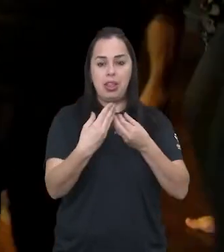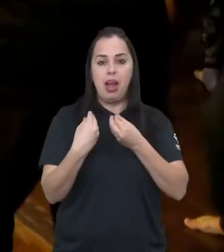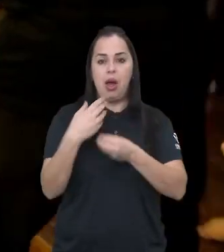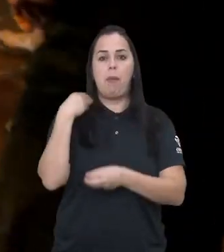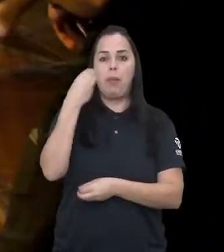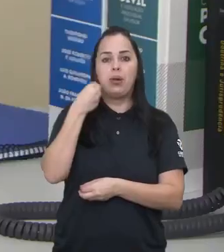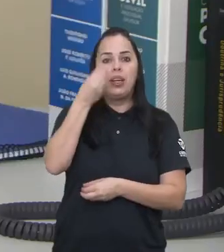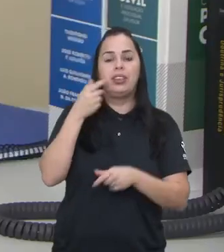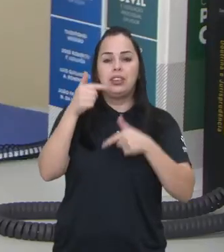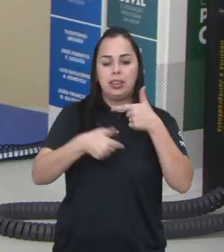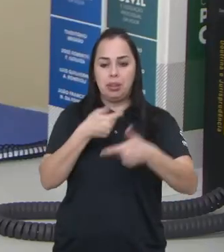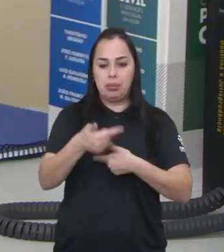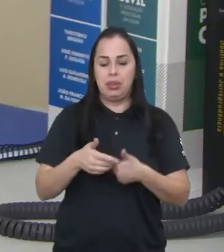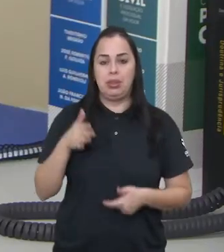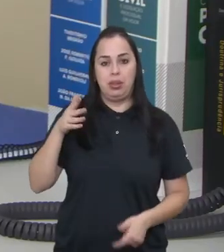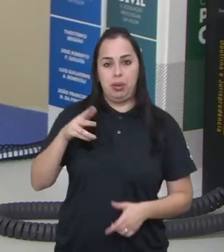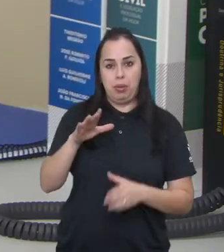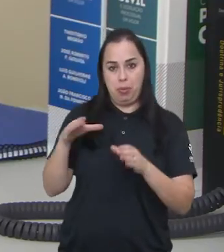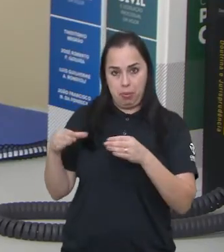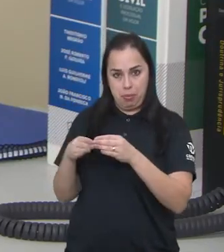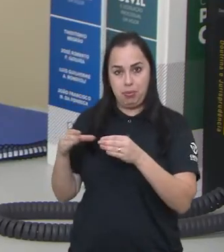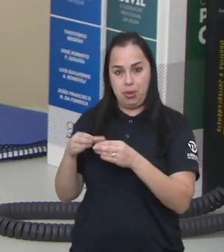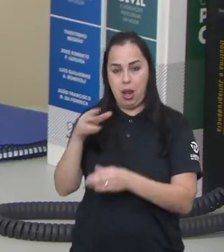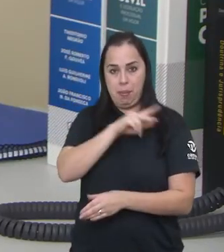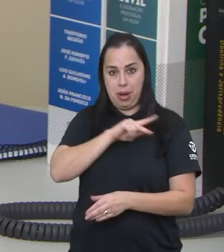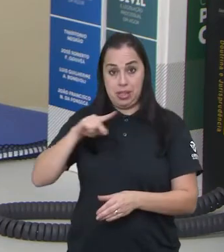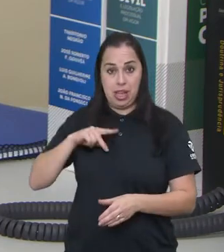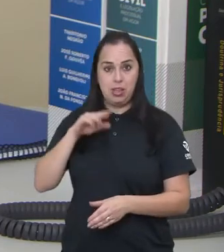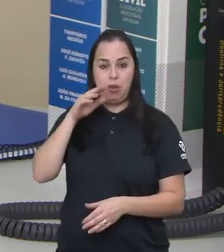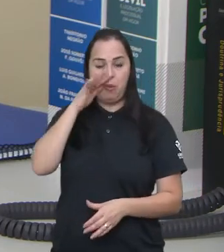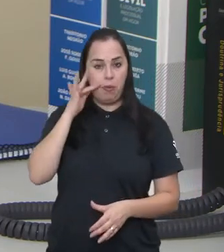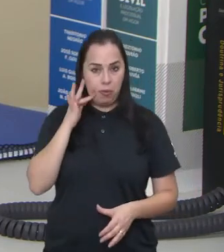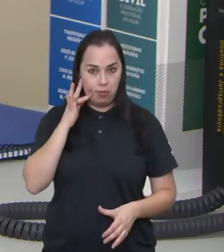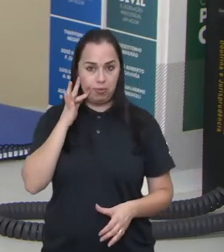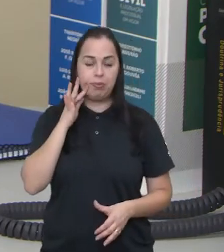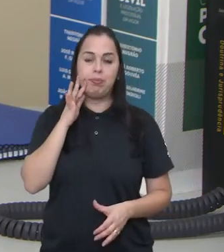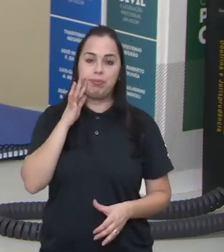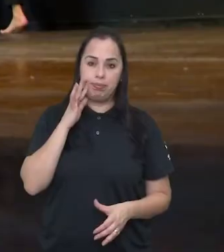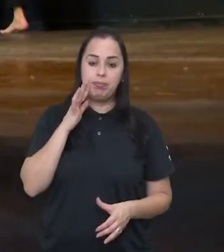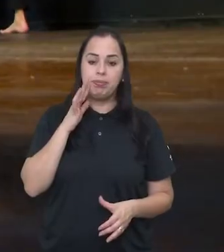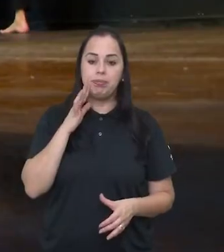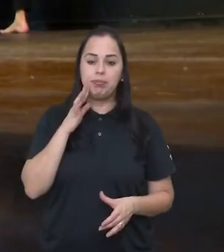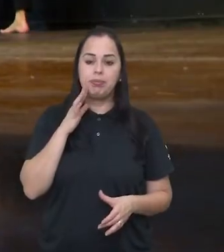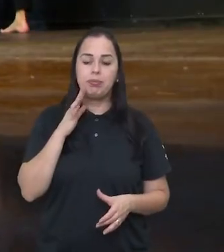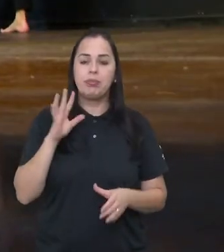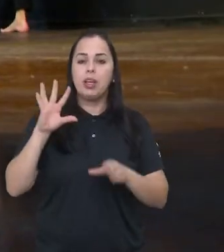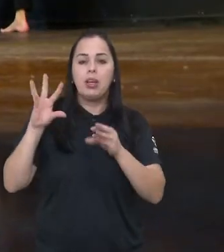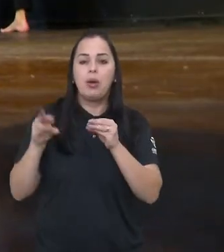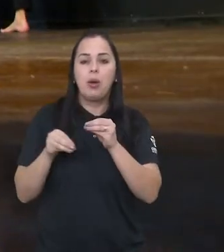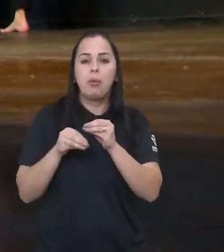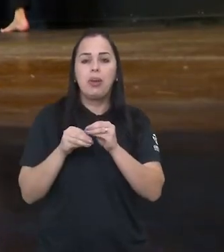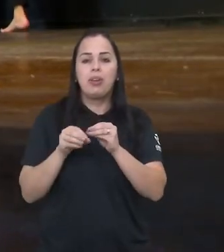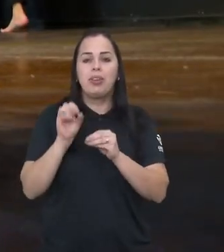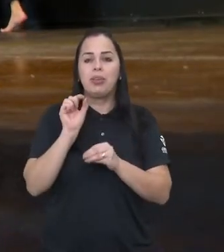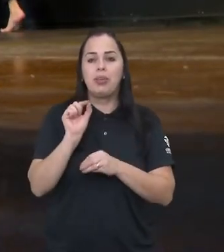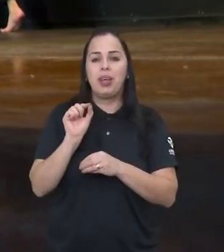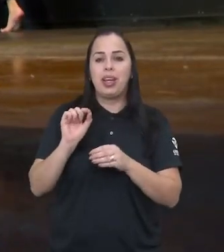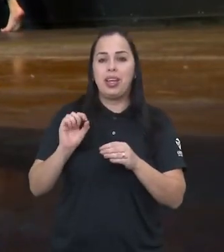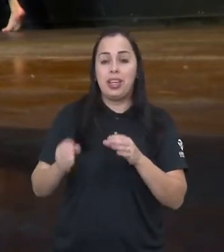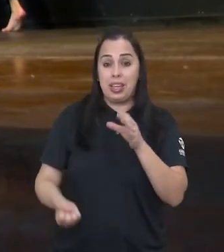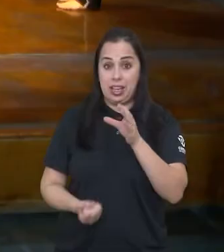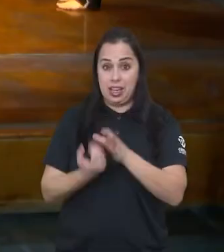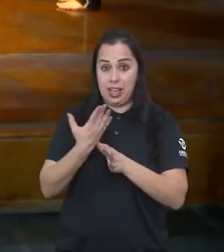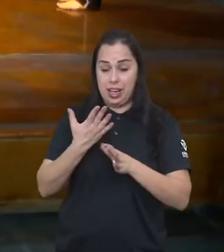classe artística. O presidente da Comissão de Cultura e Esportes, vereador Fabião Zagueiro, complementa que a criação de